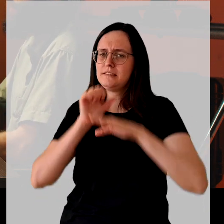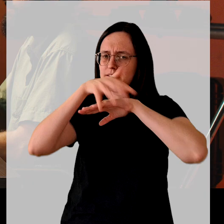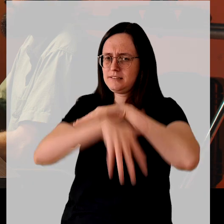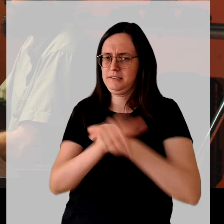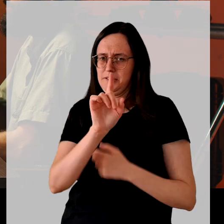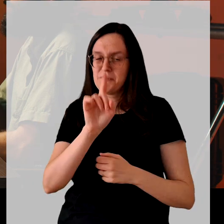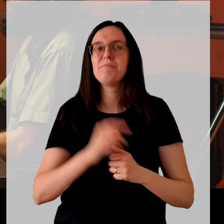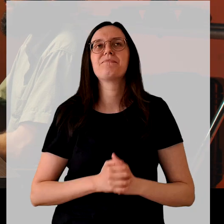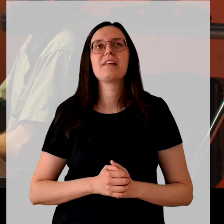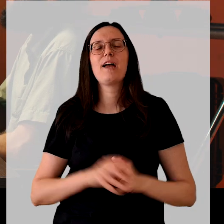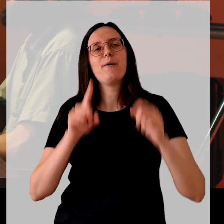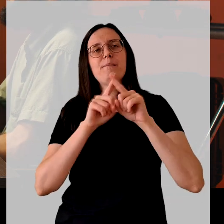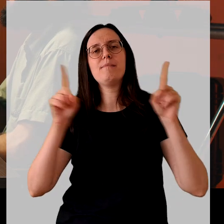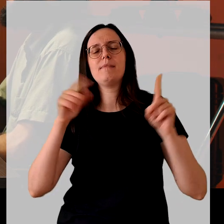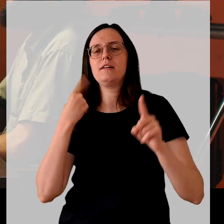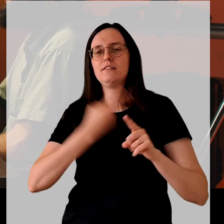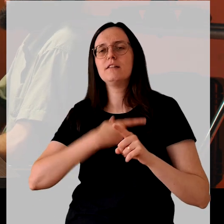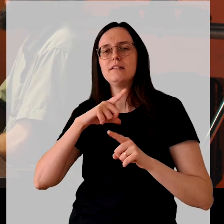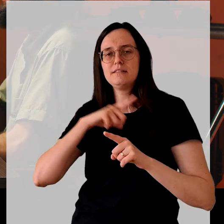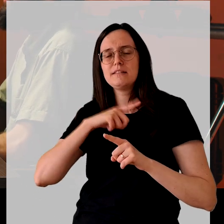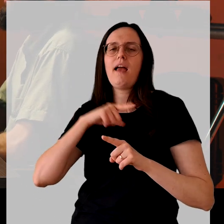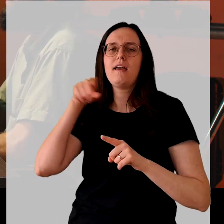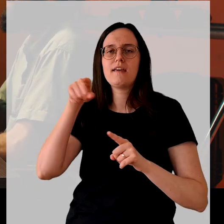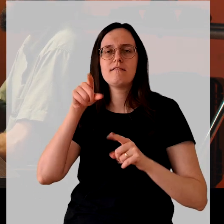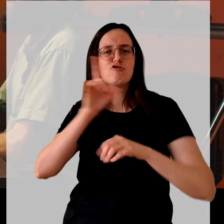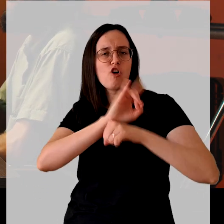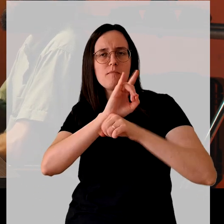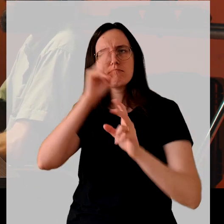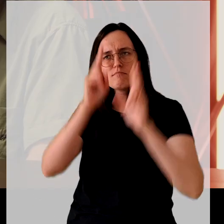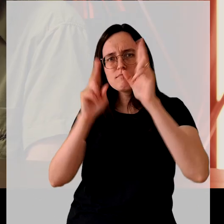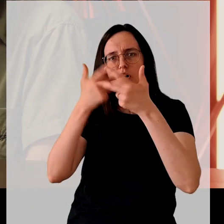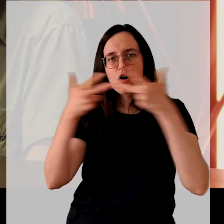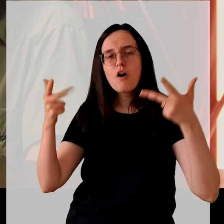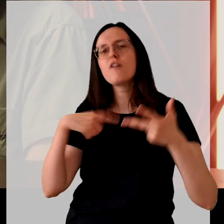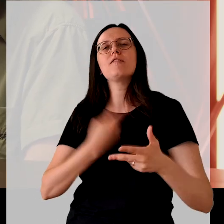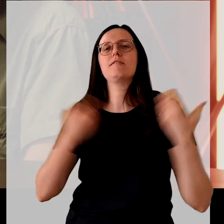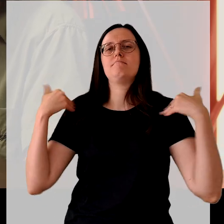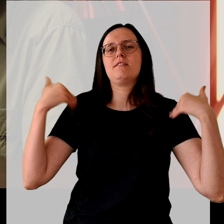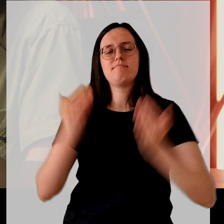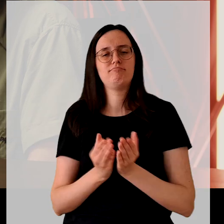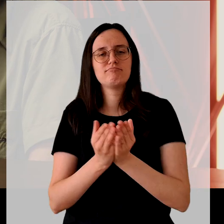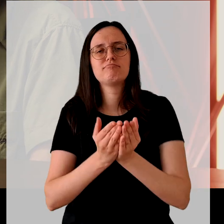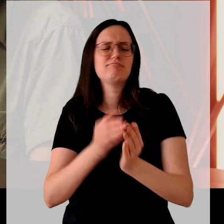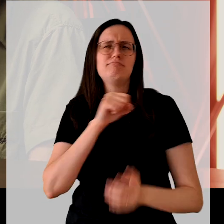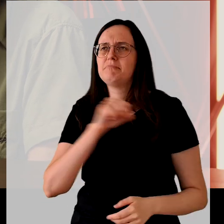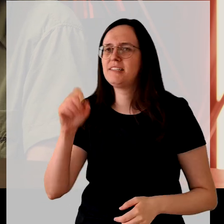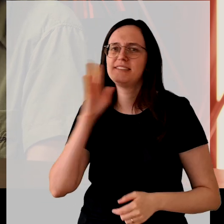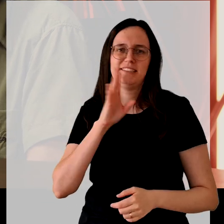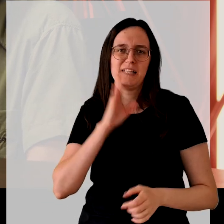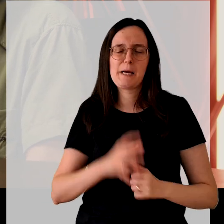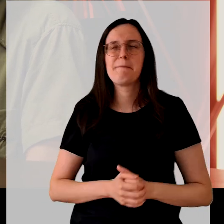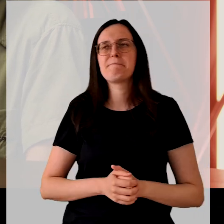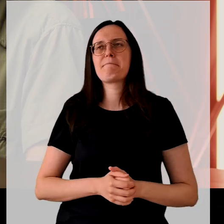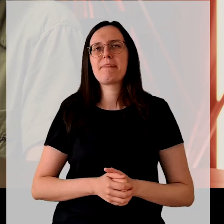nas cataratas em si, né? Mas gravamos uma parte no documentário lá e fizemos um passeio de barco lá, que foi muito